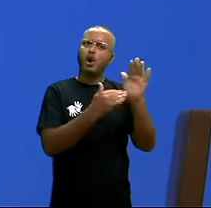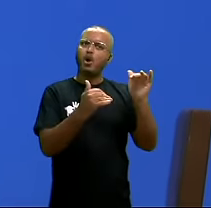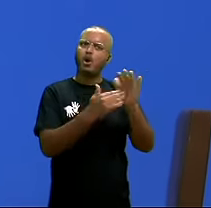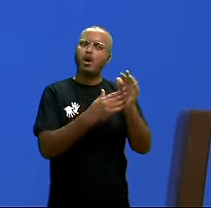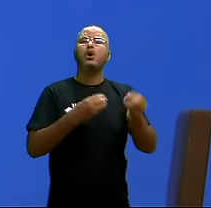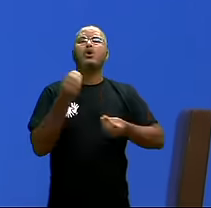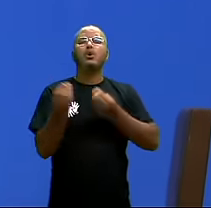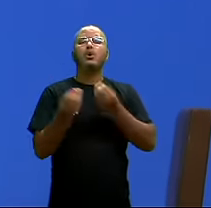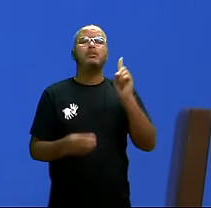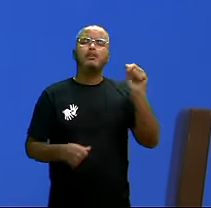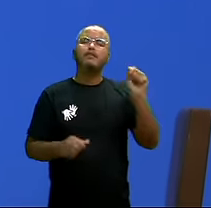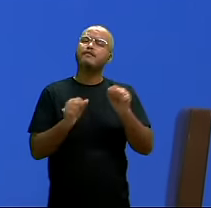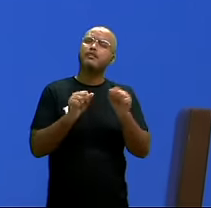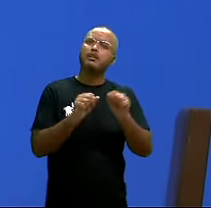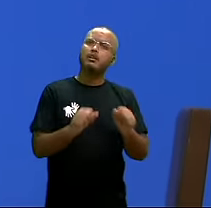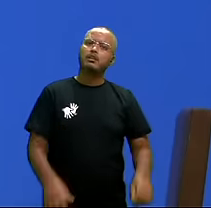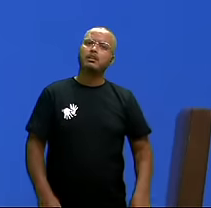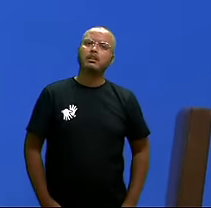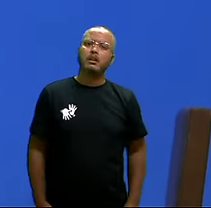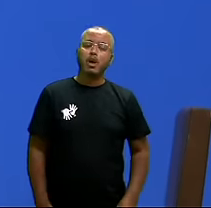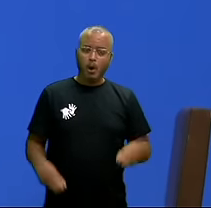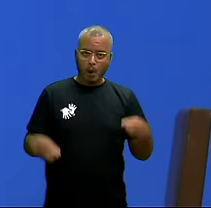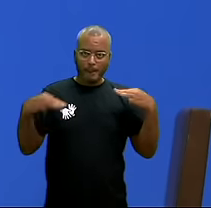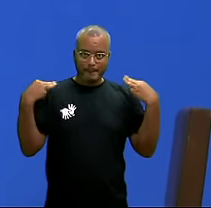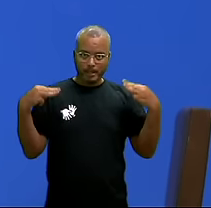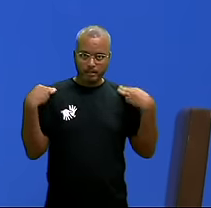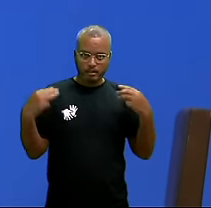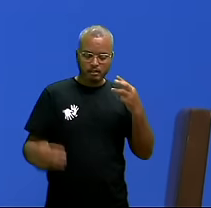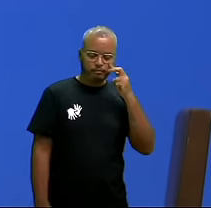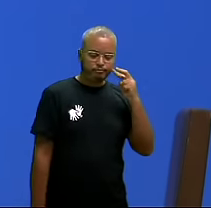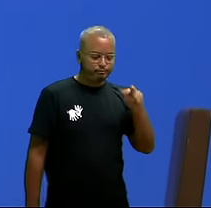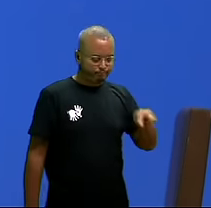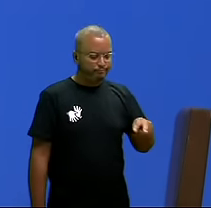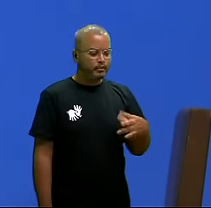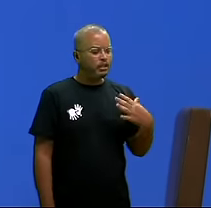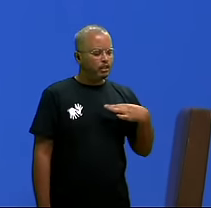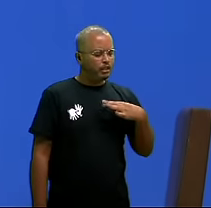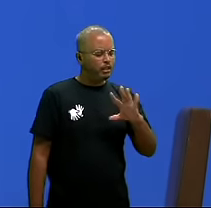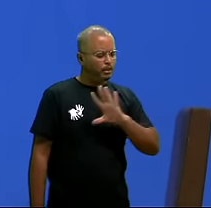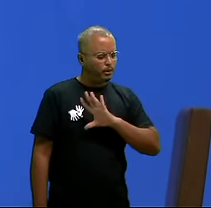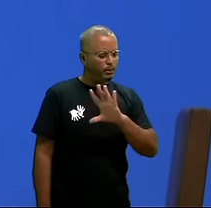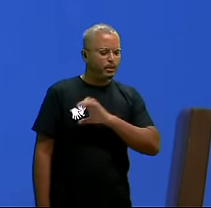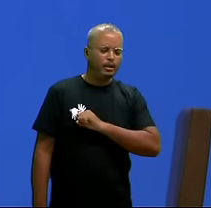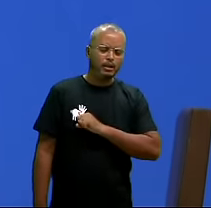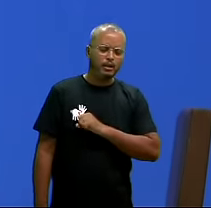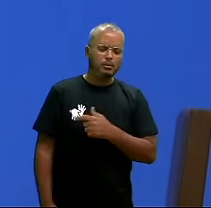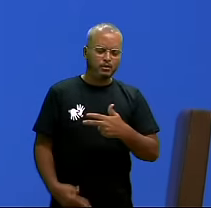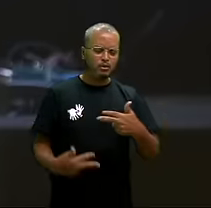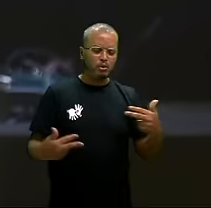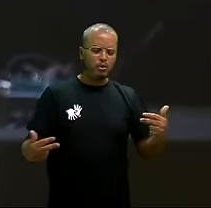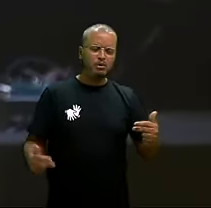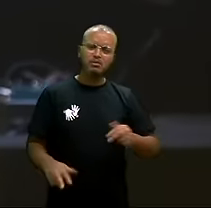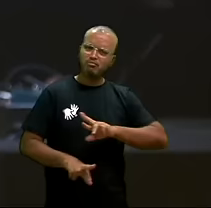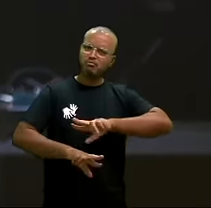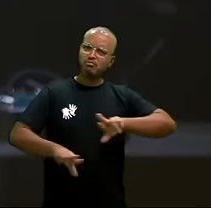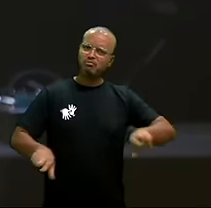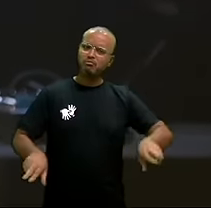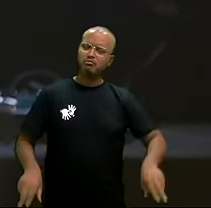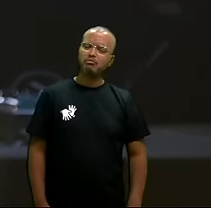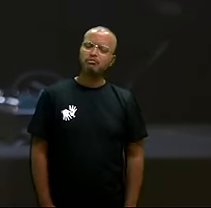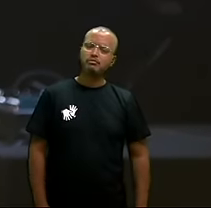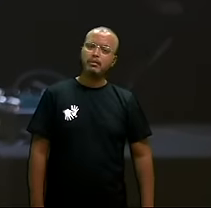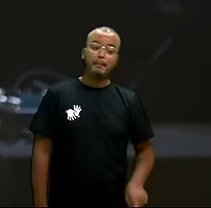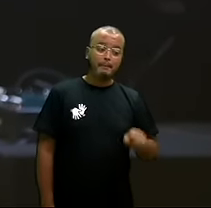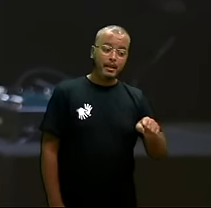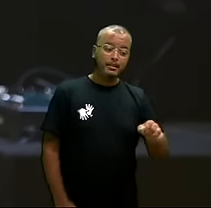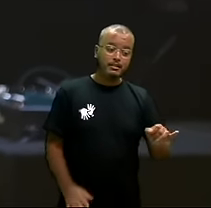Tem uma coisa que eu admiro na minha mulher. Eu admiro muita coisa dela, muita. Ela sabe. Mas tem uma coisa que eu admiro na minha mulher, porque ela tem uma